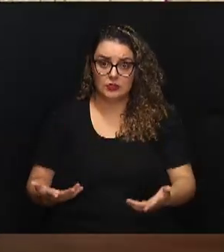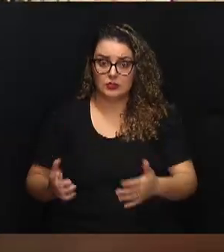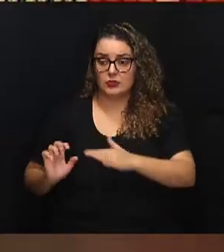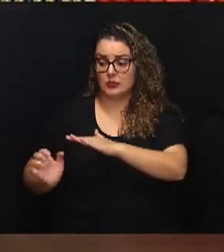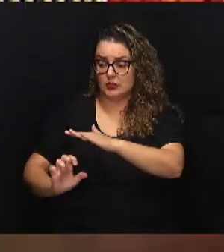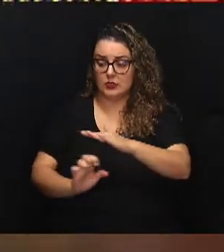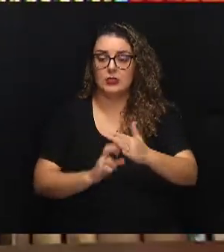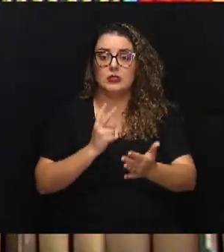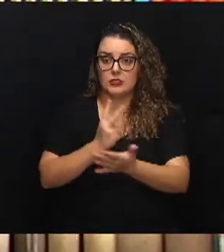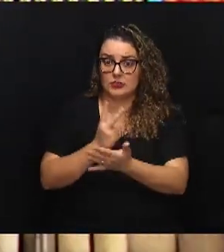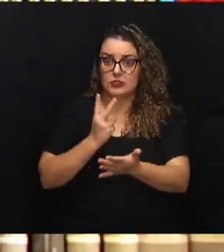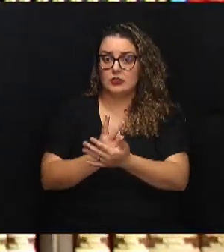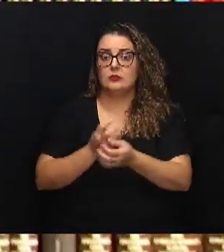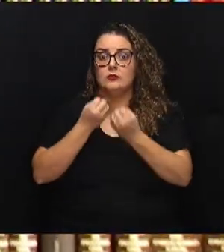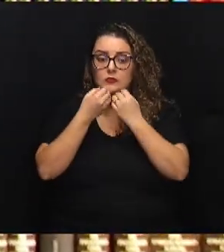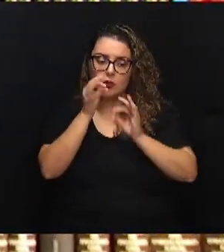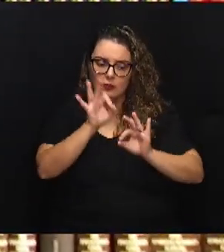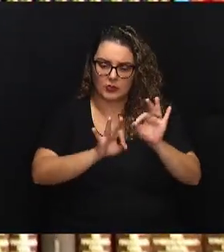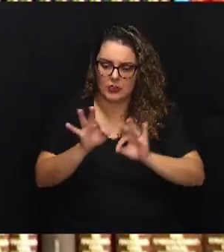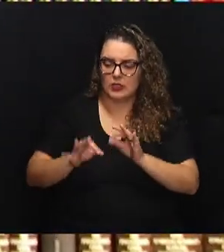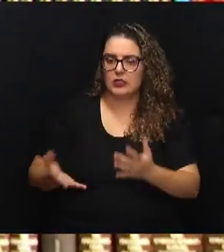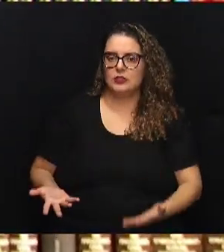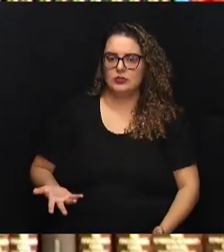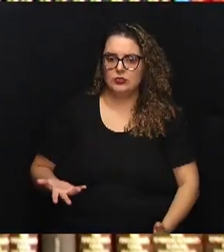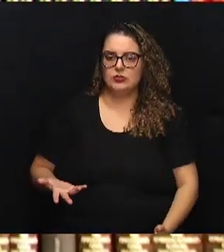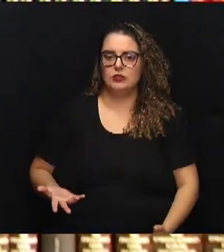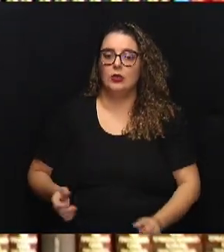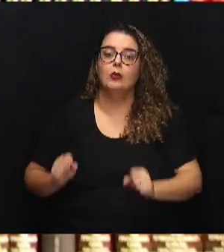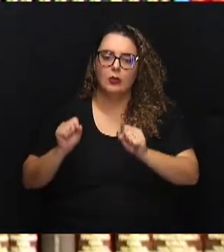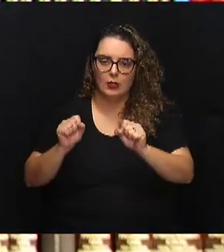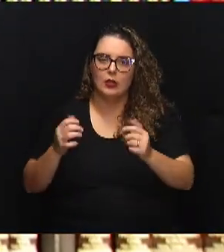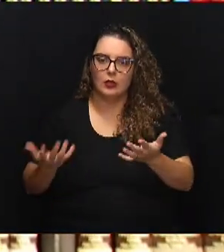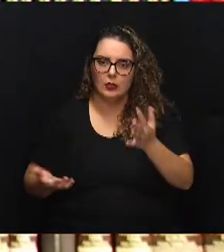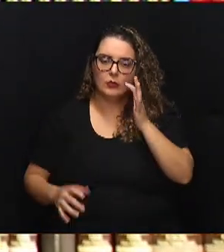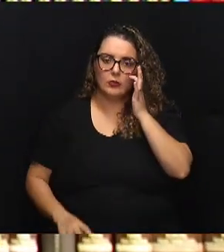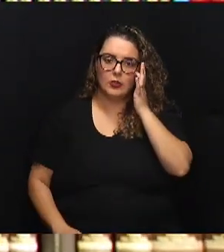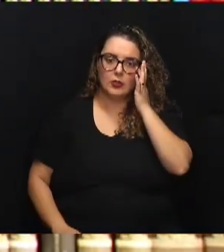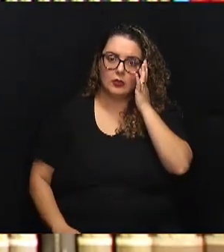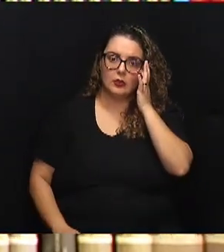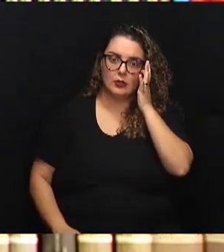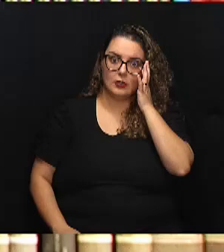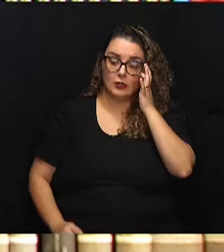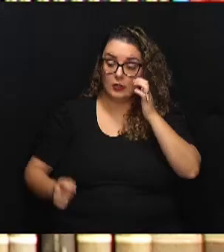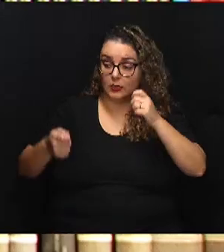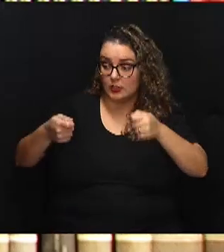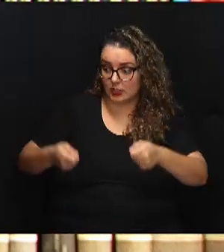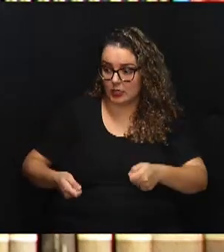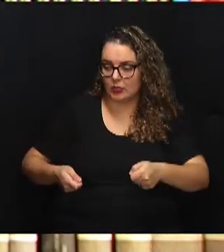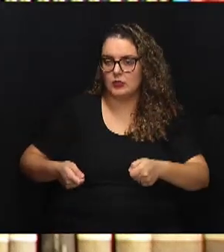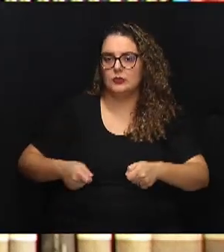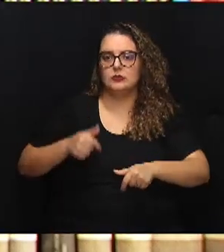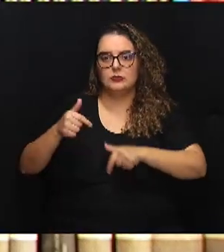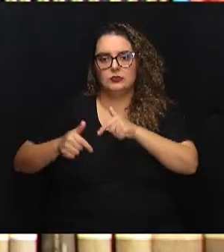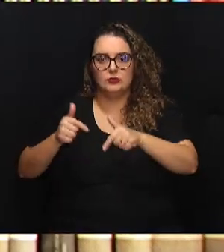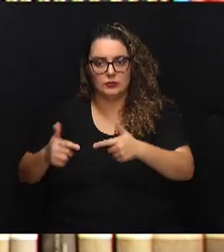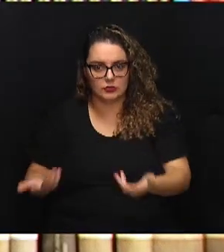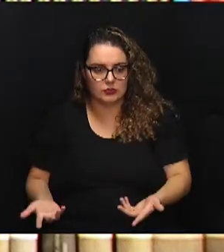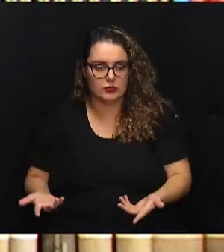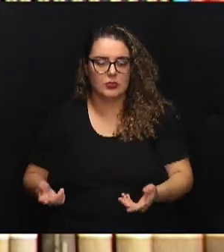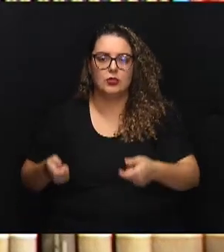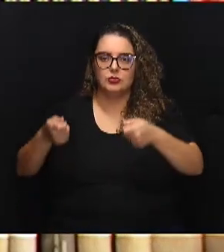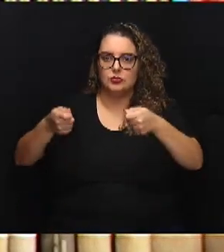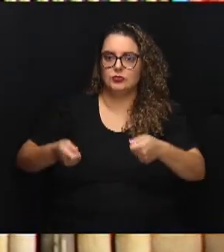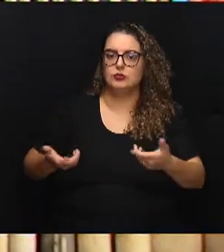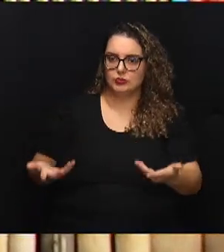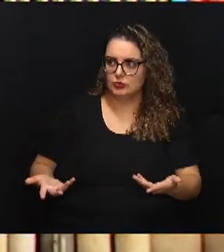empresas sempre têm que ter um bom planejamento para poder consolidar suas operações, né? Se